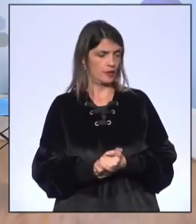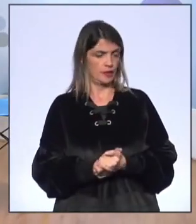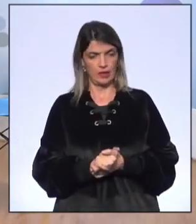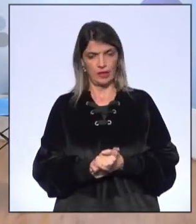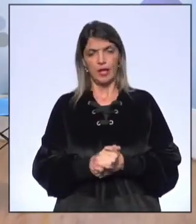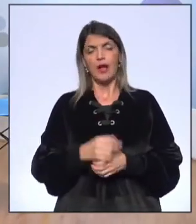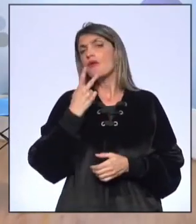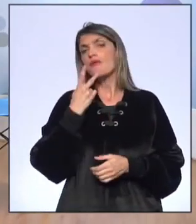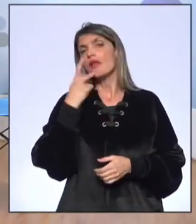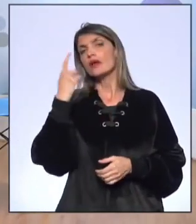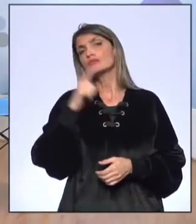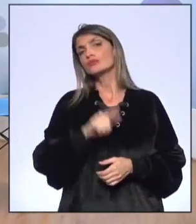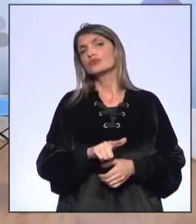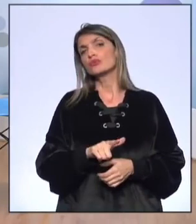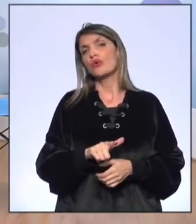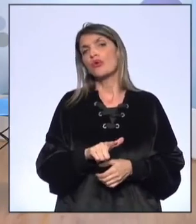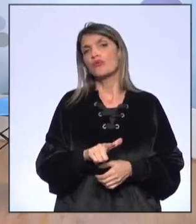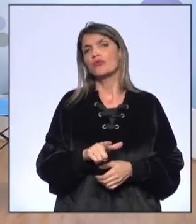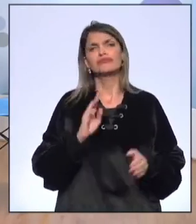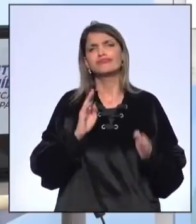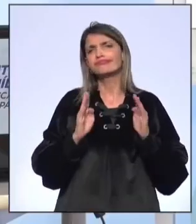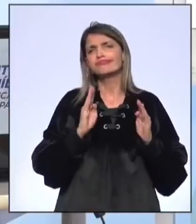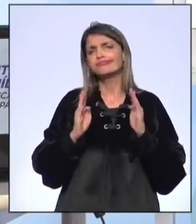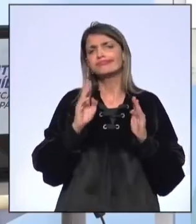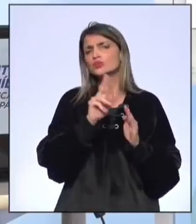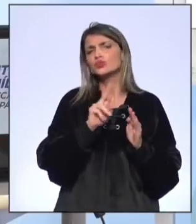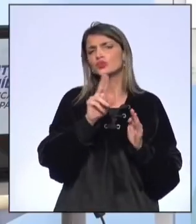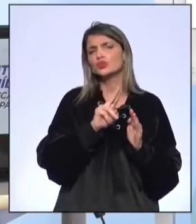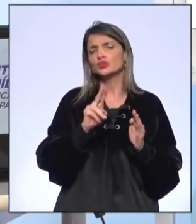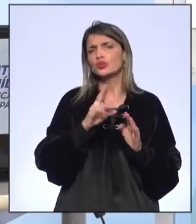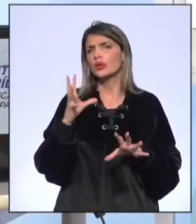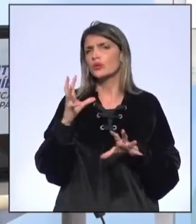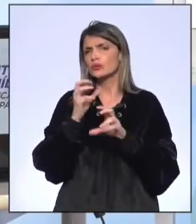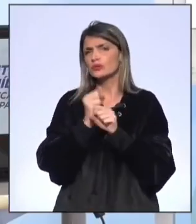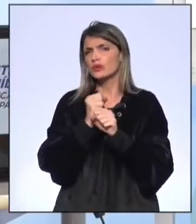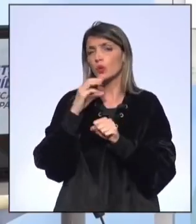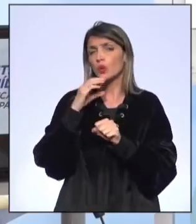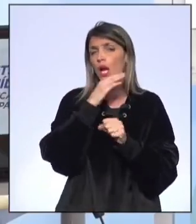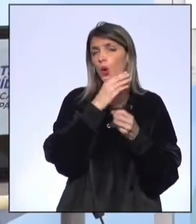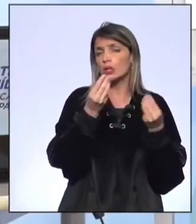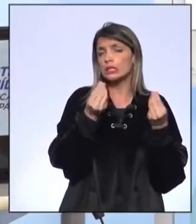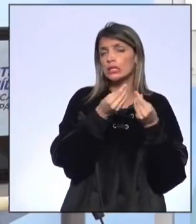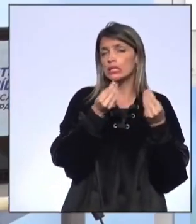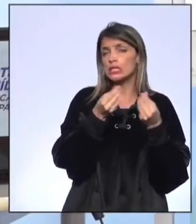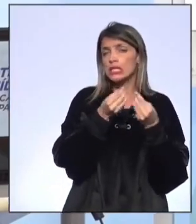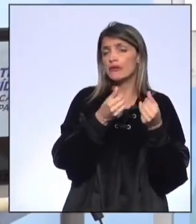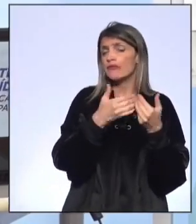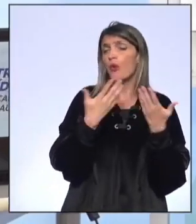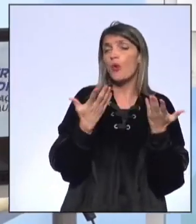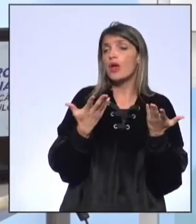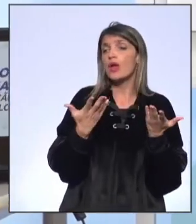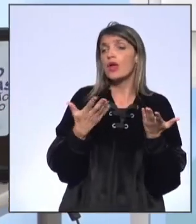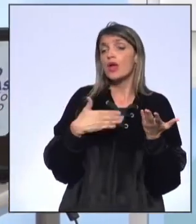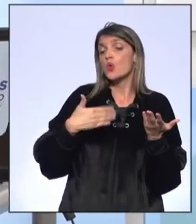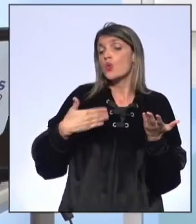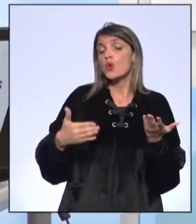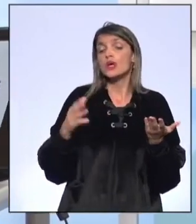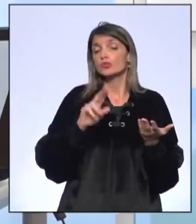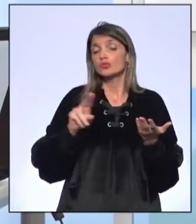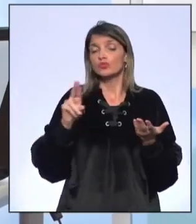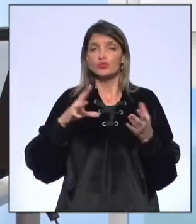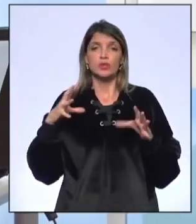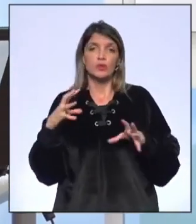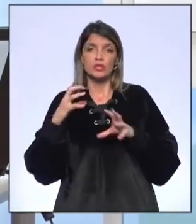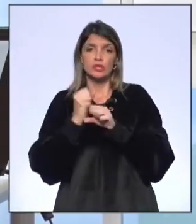você falasse novamente em que momentos eu uso a equação do calor sensível e em qual momentos eu uso a equação